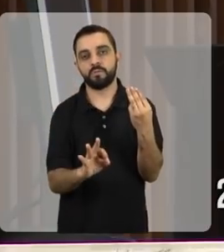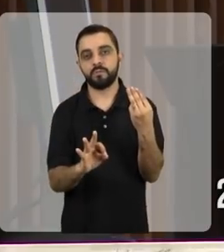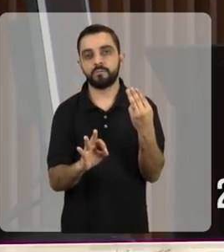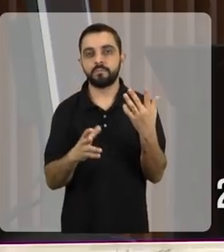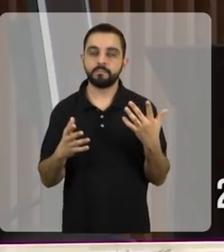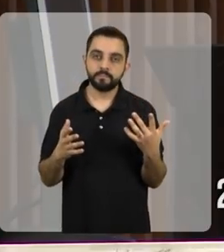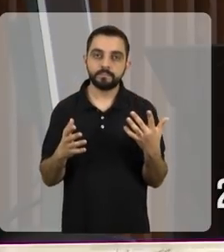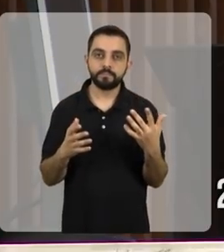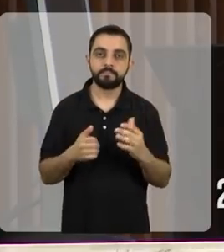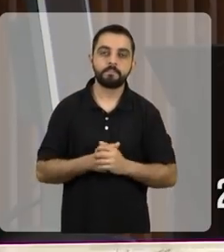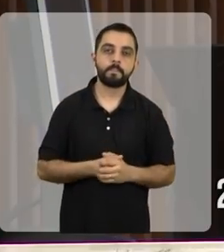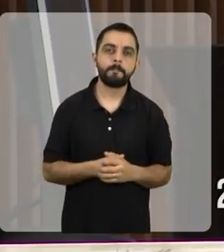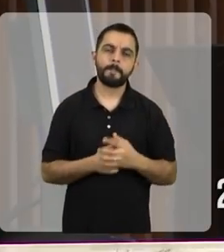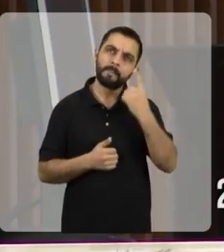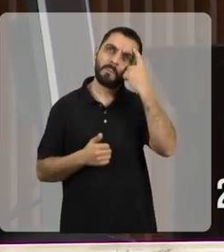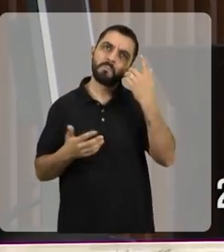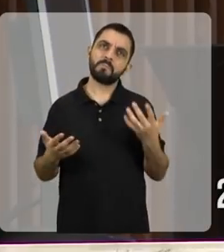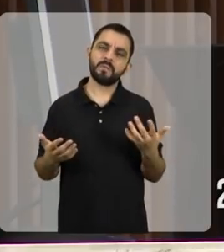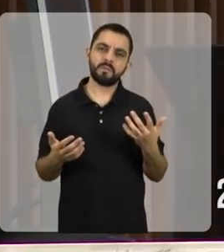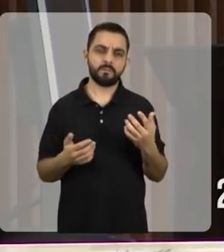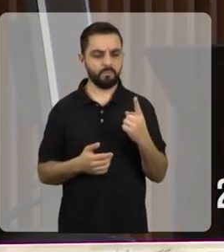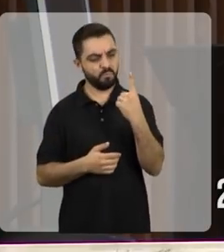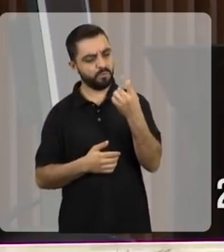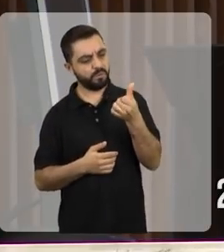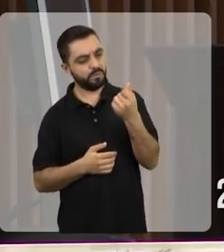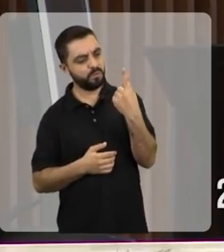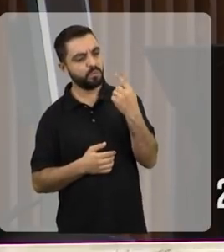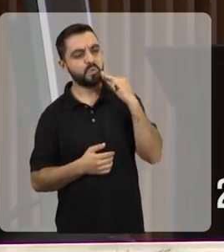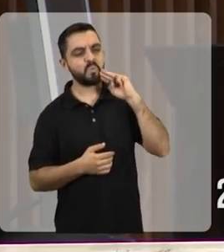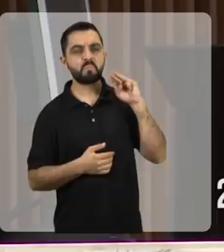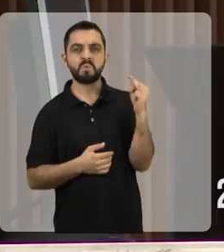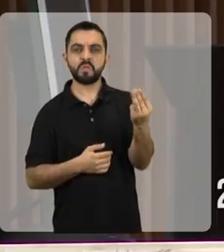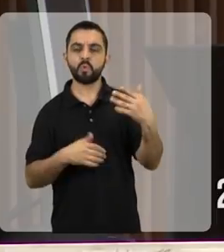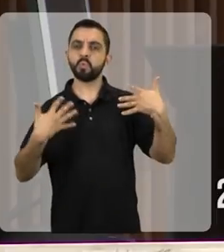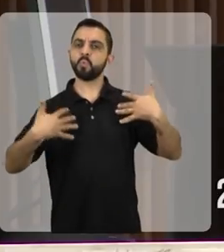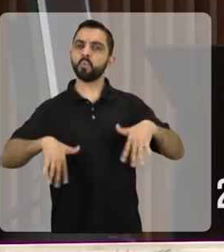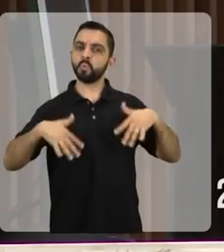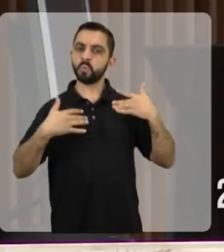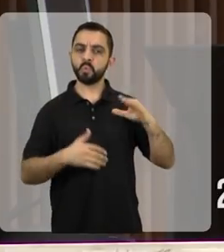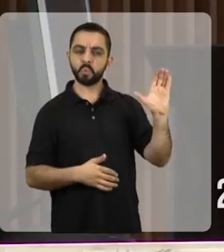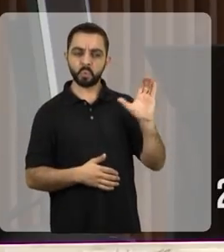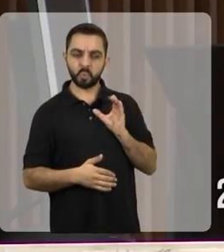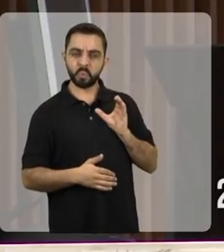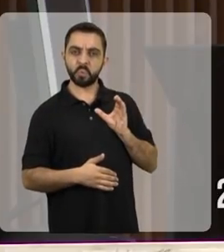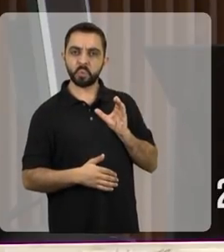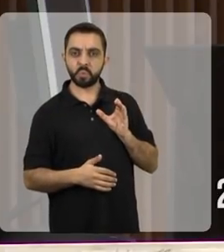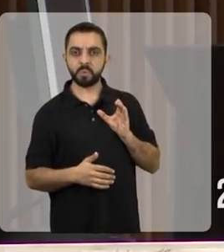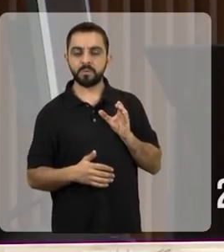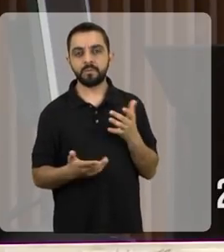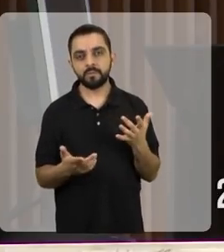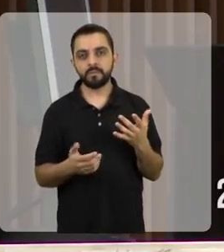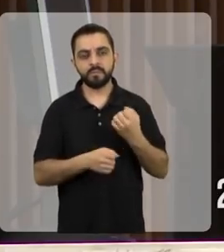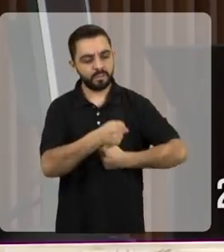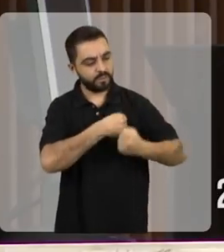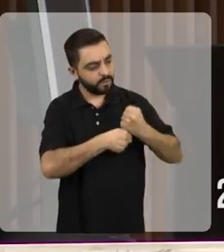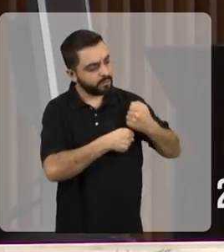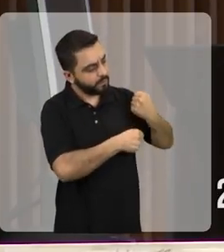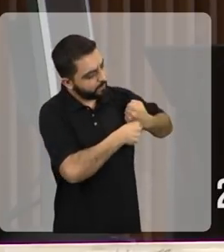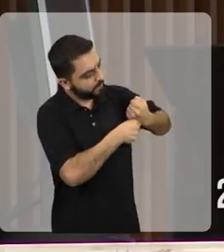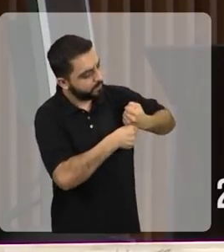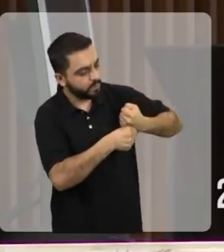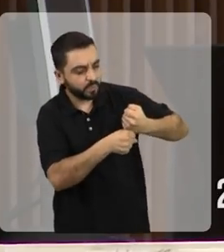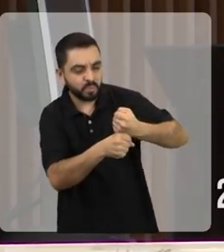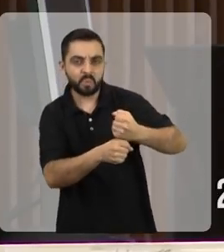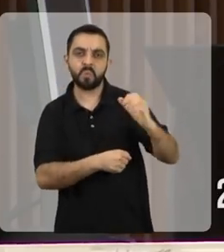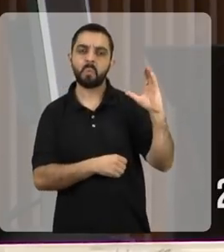poderia dizer mas isso não é muito dinheiro a universidade não recebeu tanto dinheiro ao longo dos últimos anos eu vejo isso